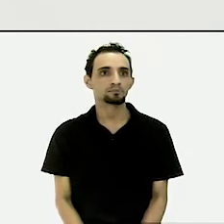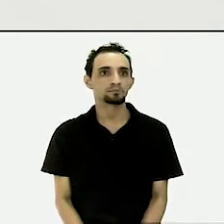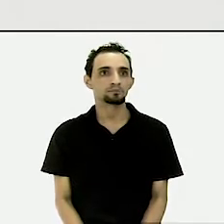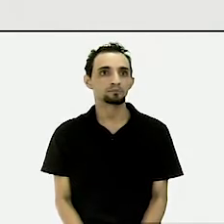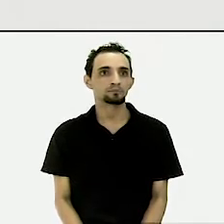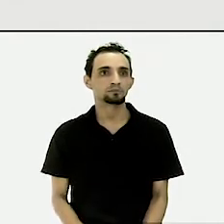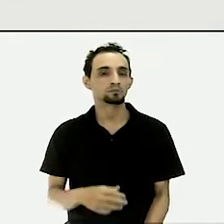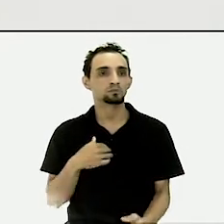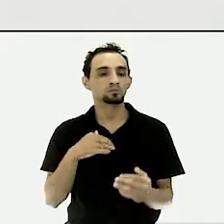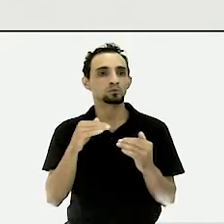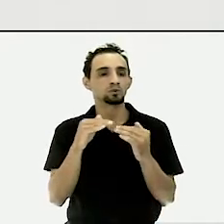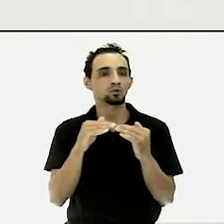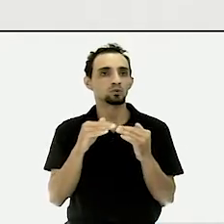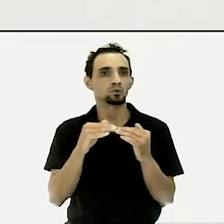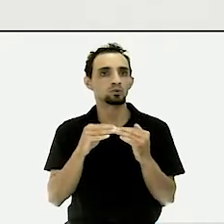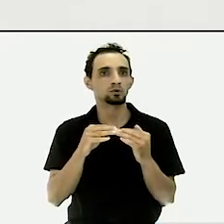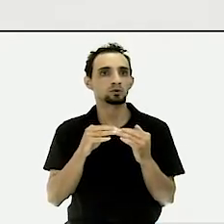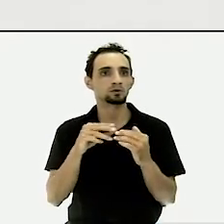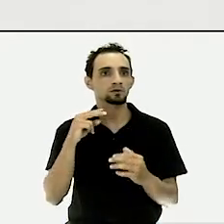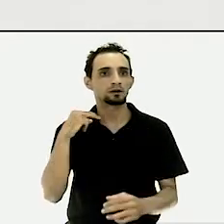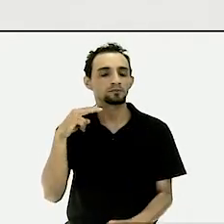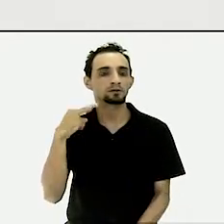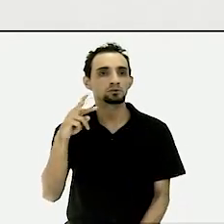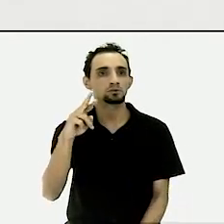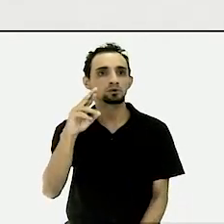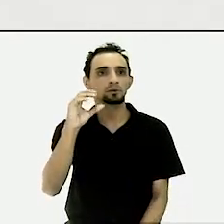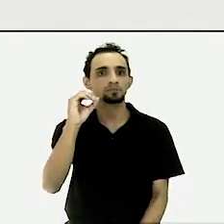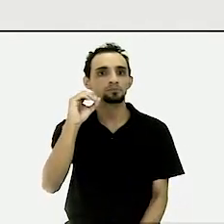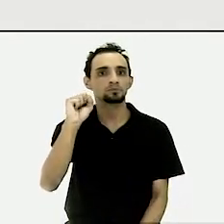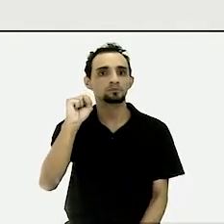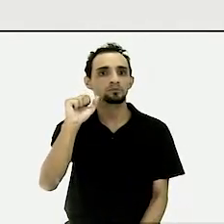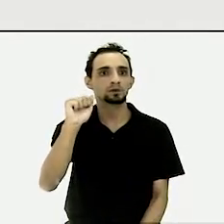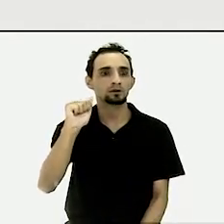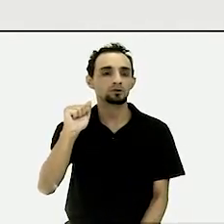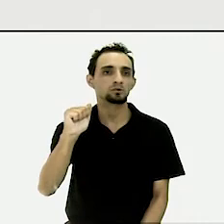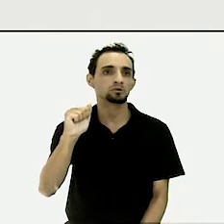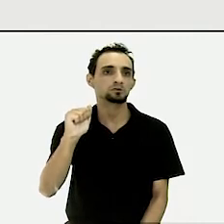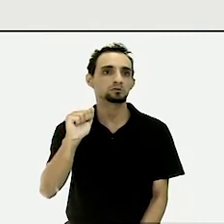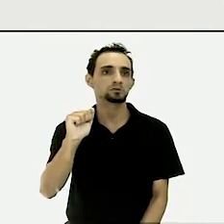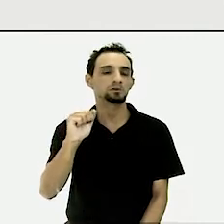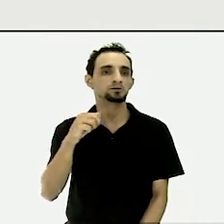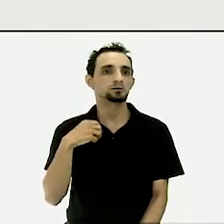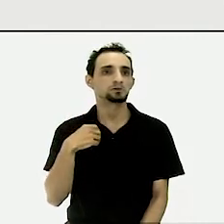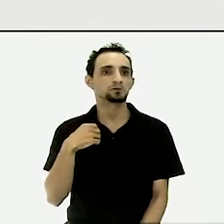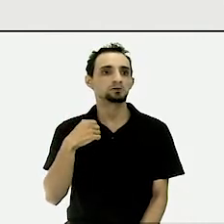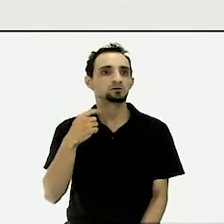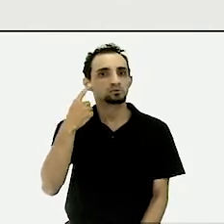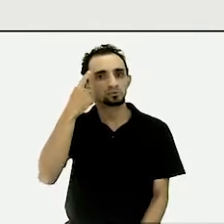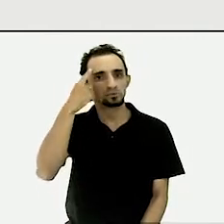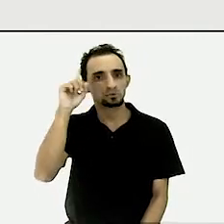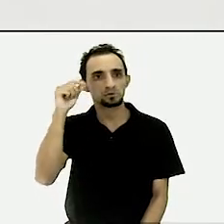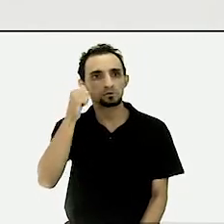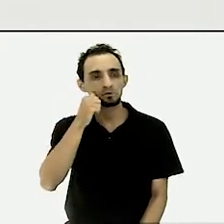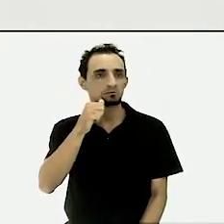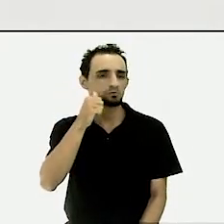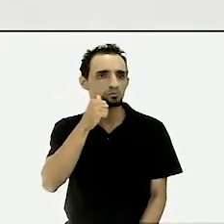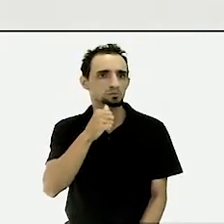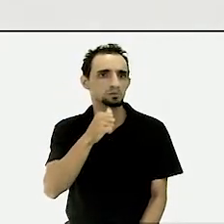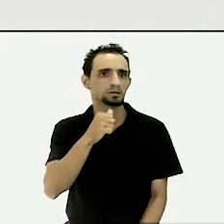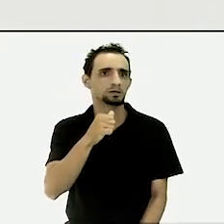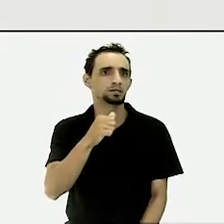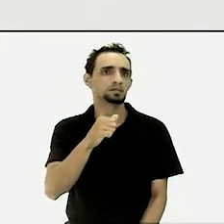é um reconhecimento aí, é uma pessoa que, num discurso, novamente, volta a ofender a mulher. A Lei Maria da